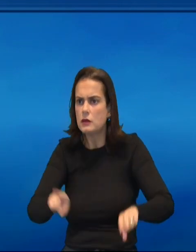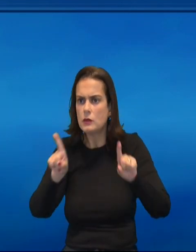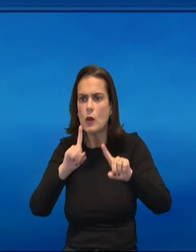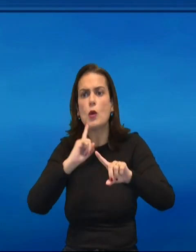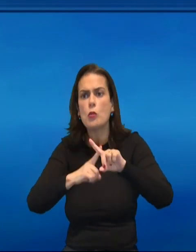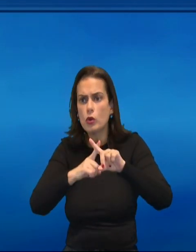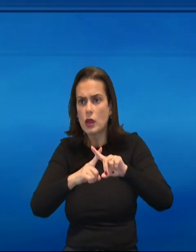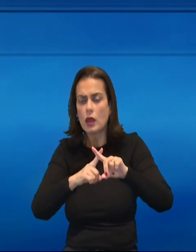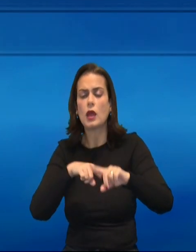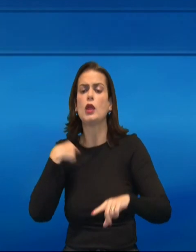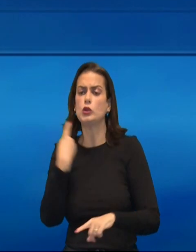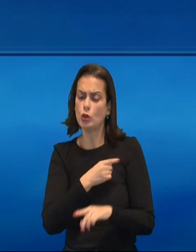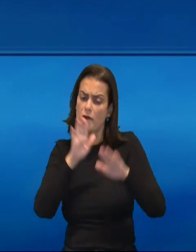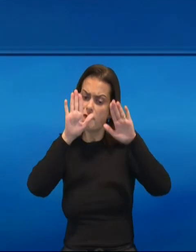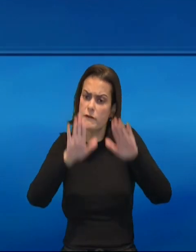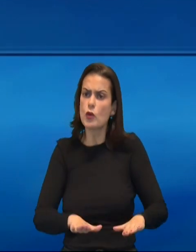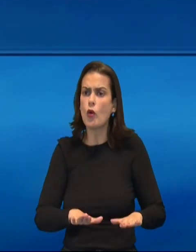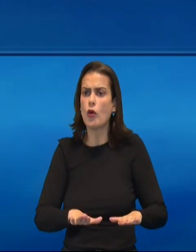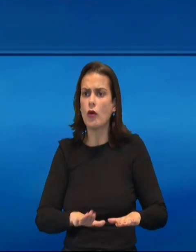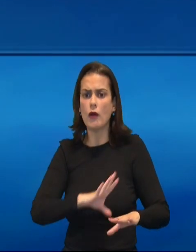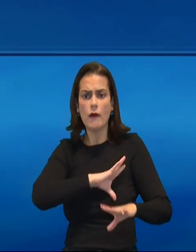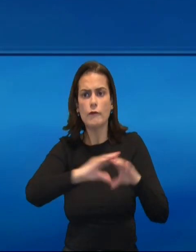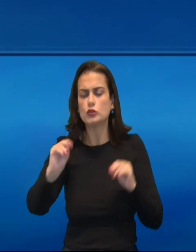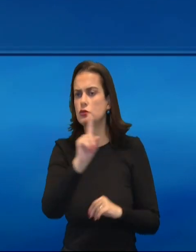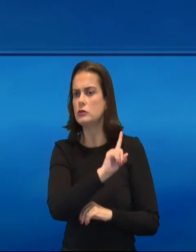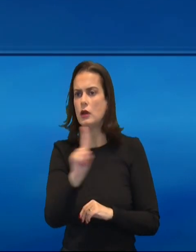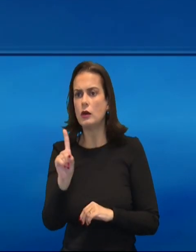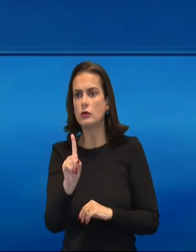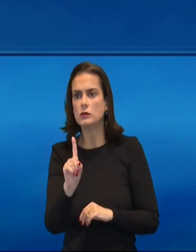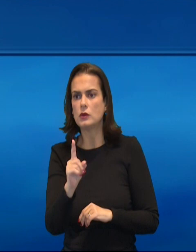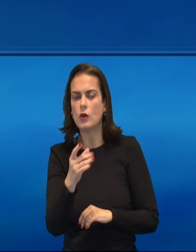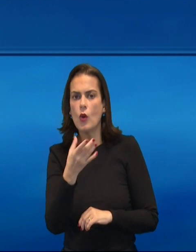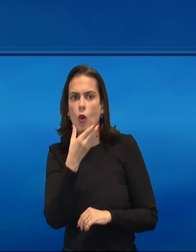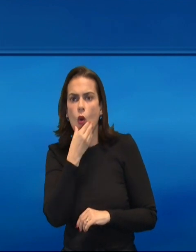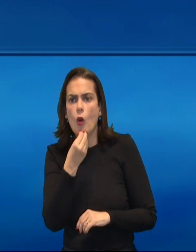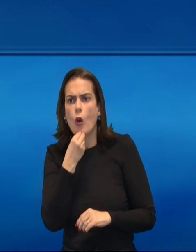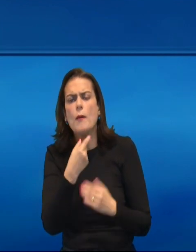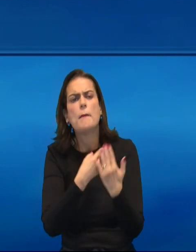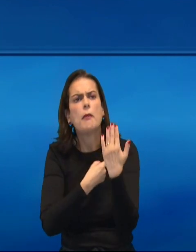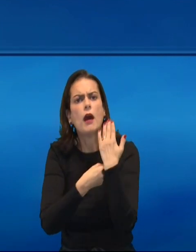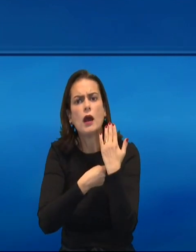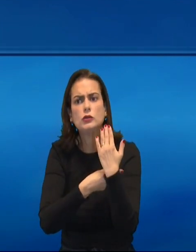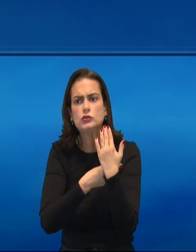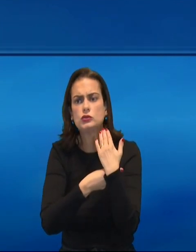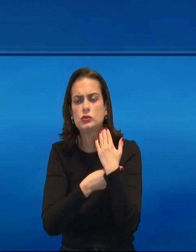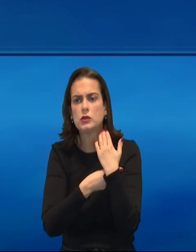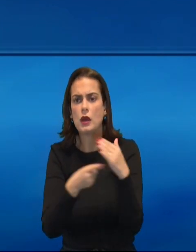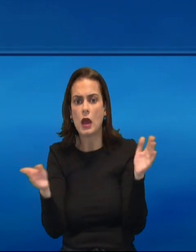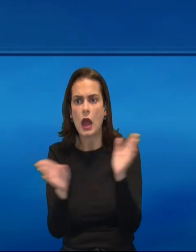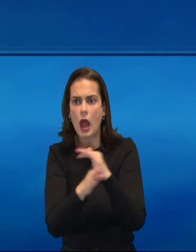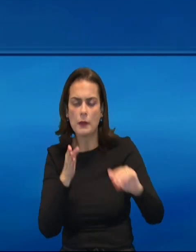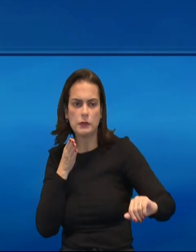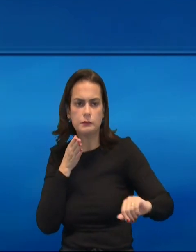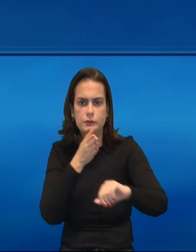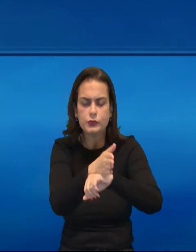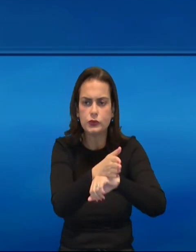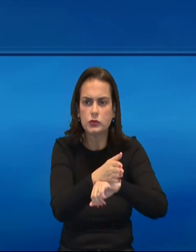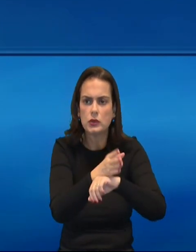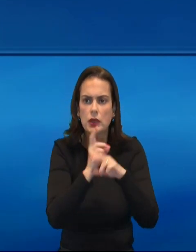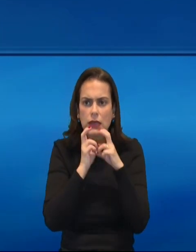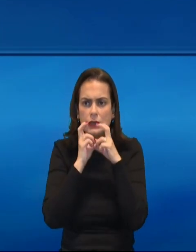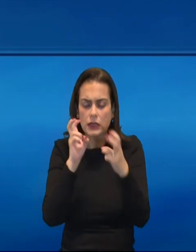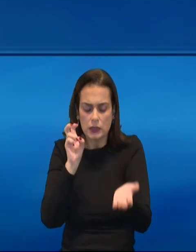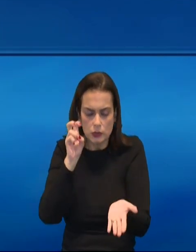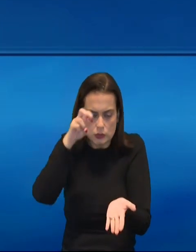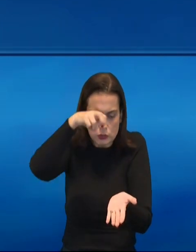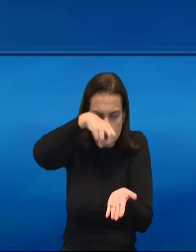aqui estamos. Então o carcereiro, tendo perdido uma luz, entrou precipitadamente e trêmulo,